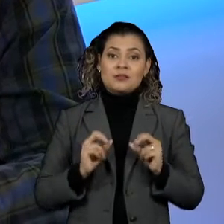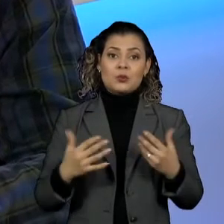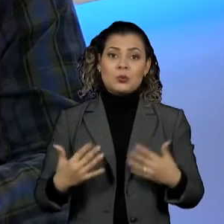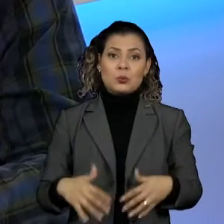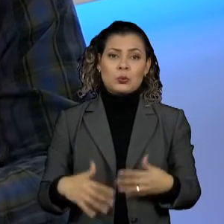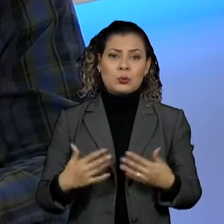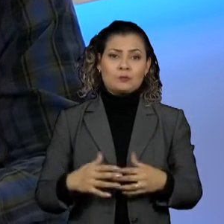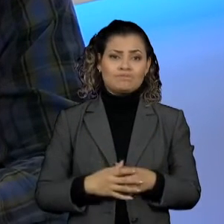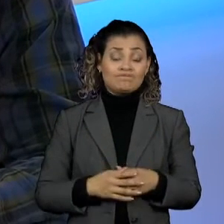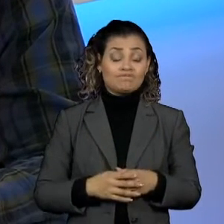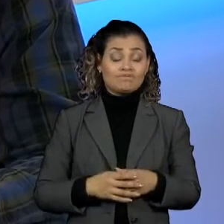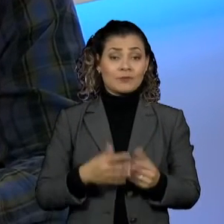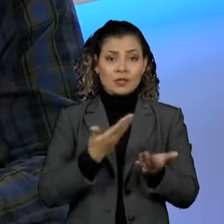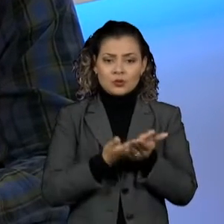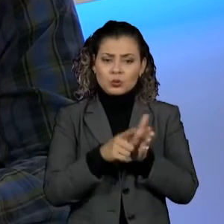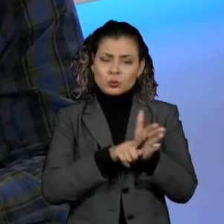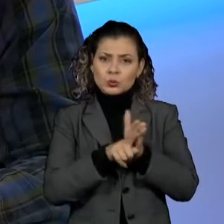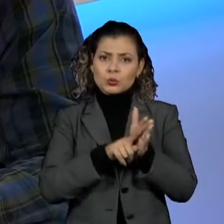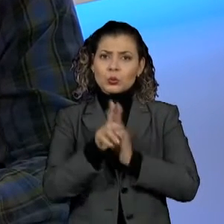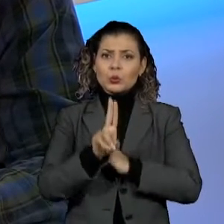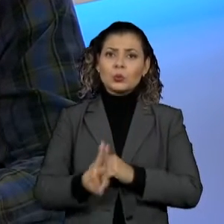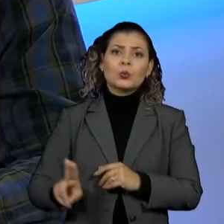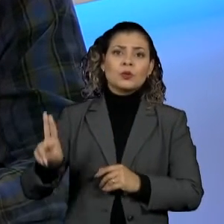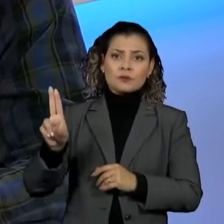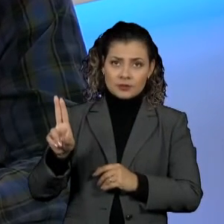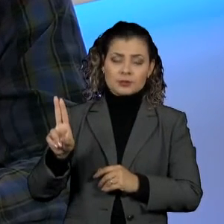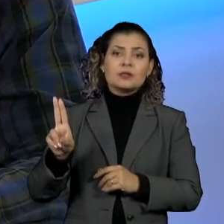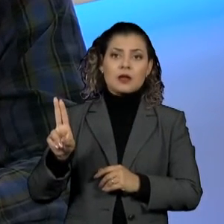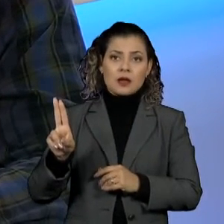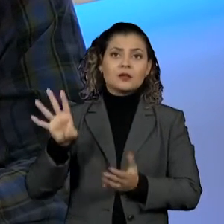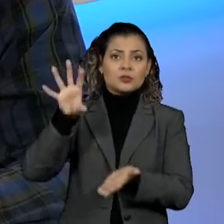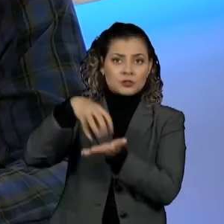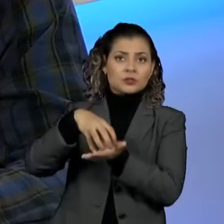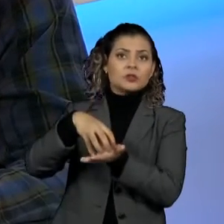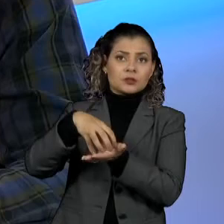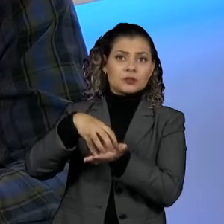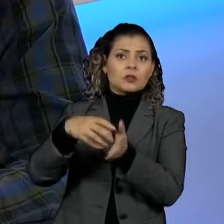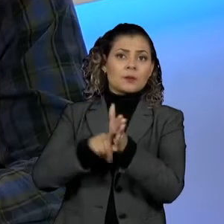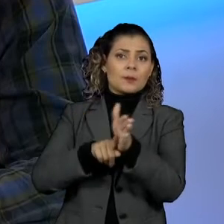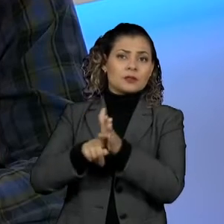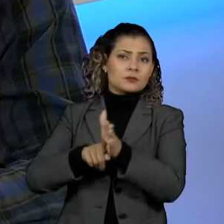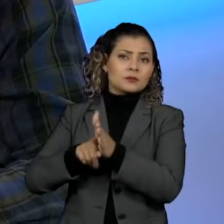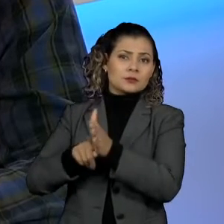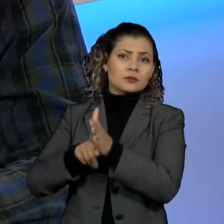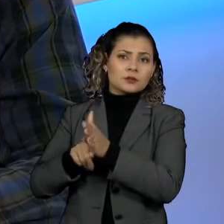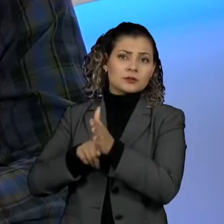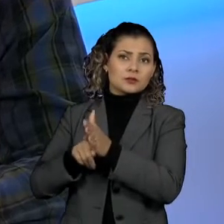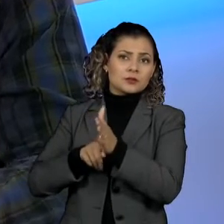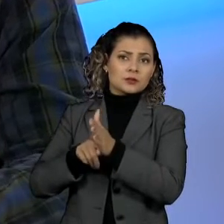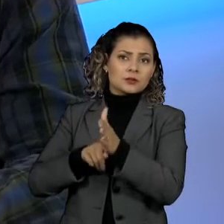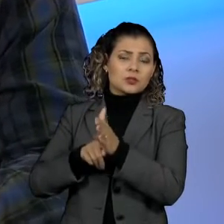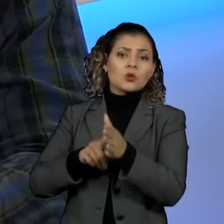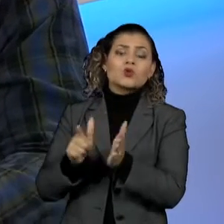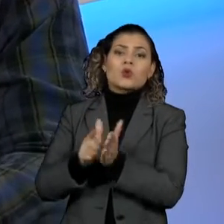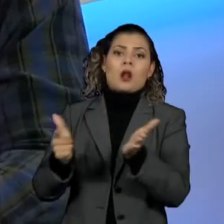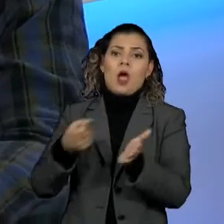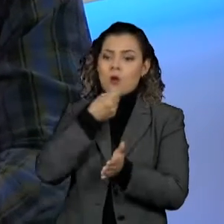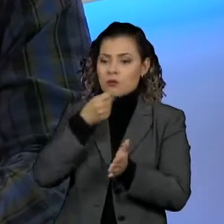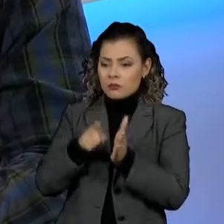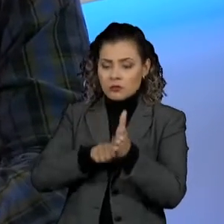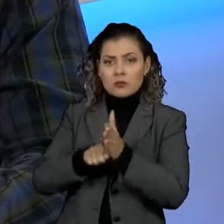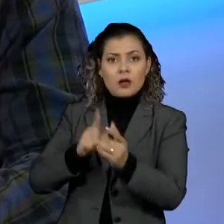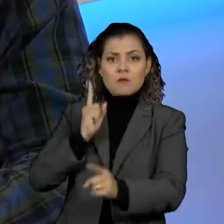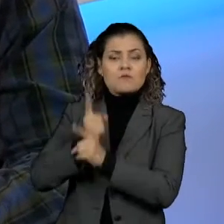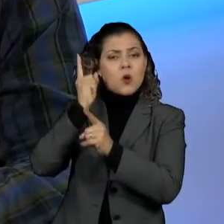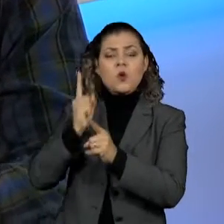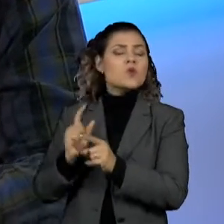E um estudo publicado pela University College London, no British Medical Journal, mostrou, por exemplo,